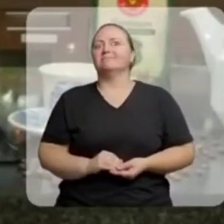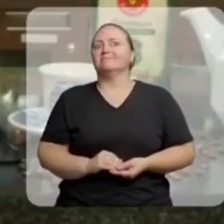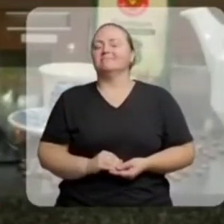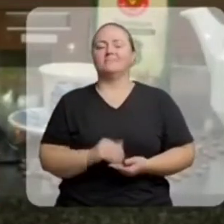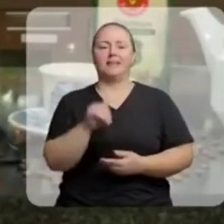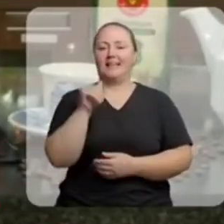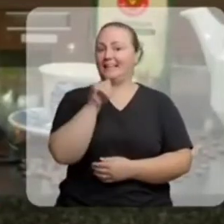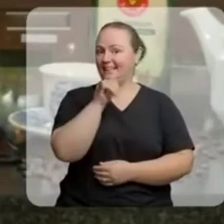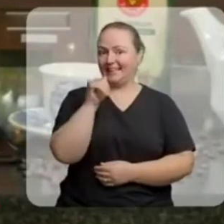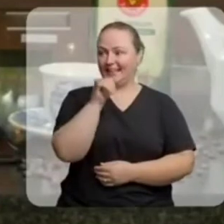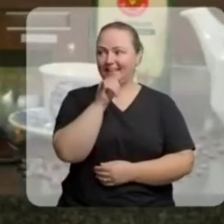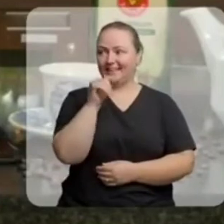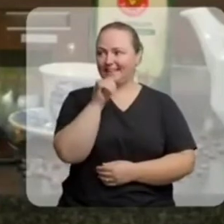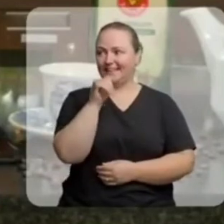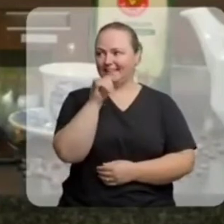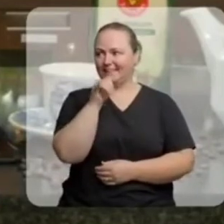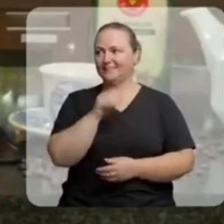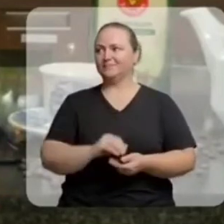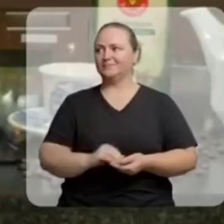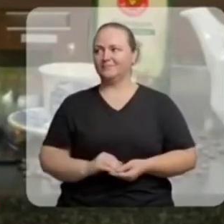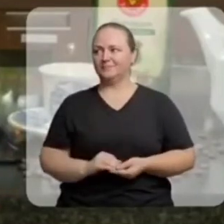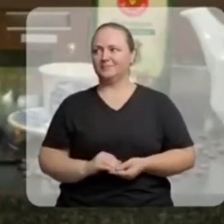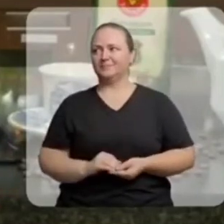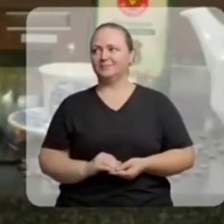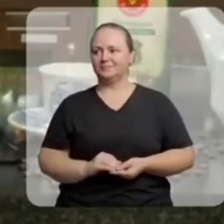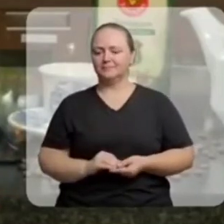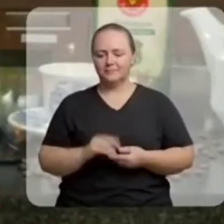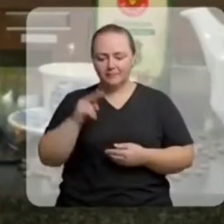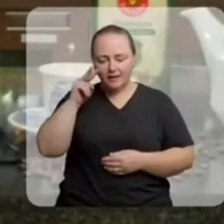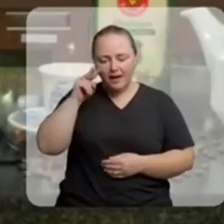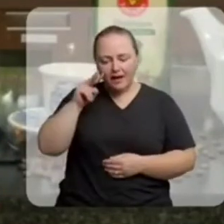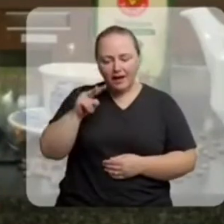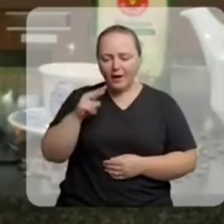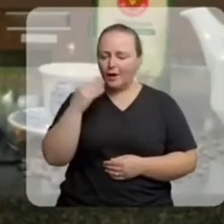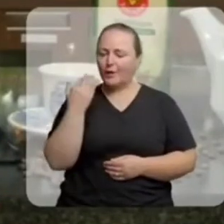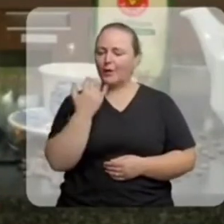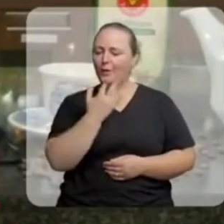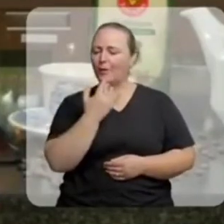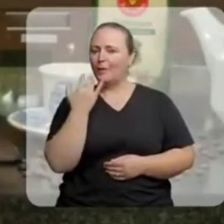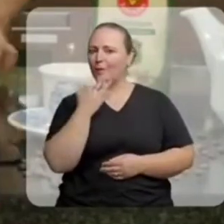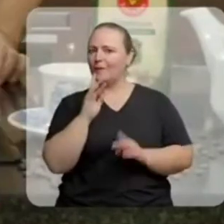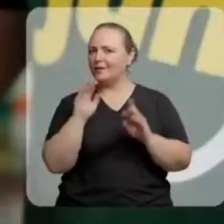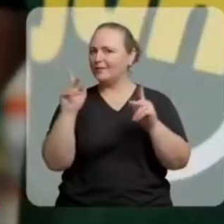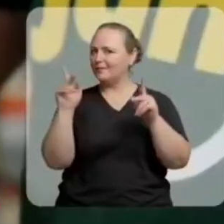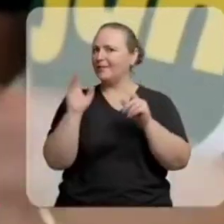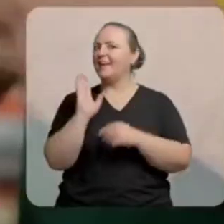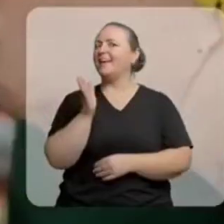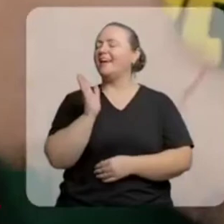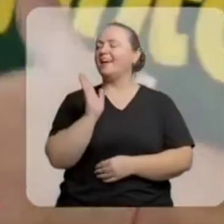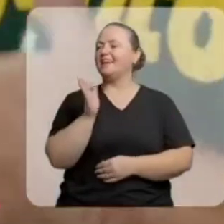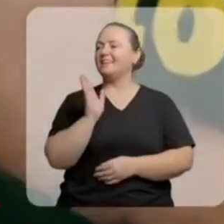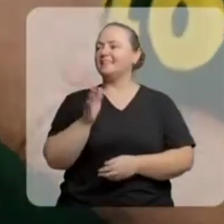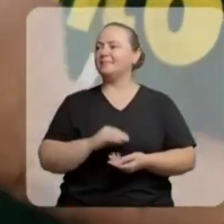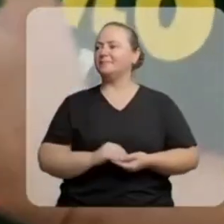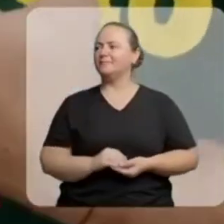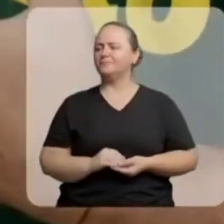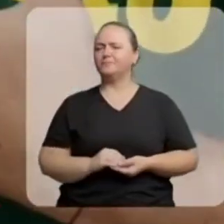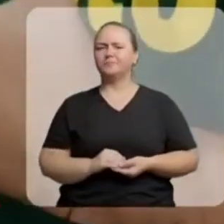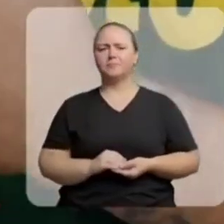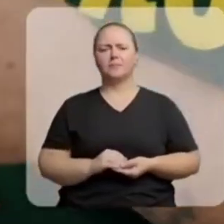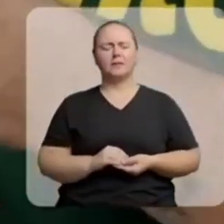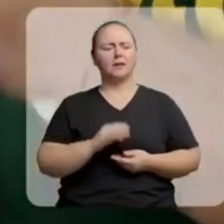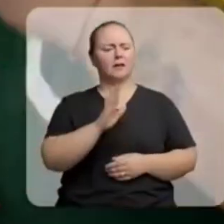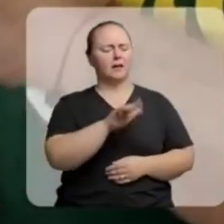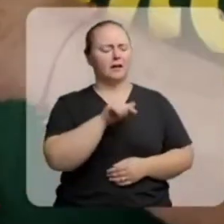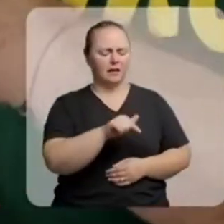italiana. Vocês Esse podem. já dá para ver uma diferença na coloração, né? No... Isso. Ele já é um Mas pouco essa mais cor, forte. ele é